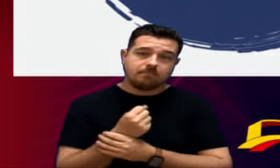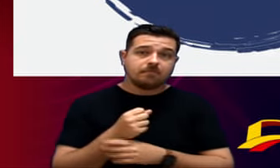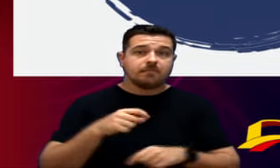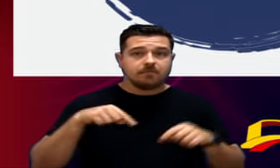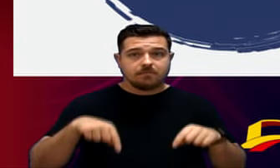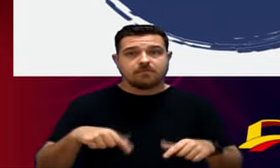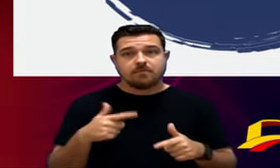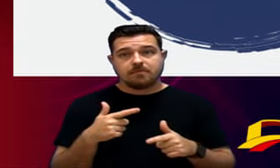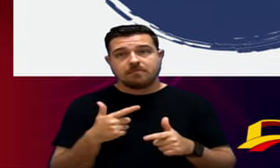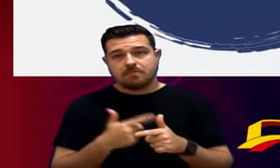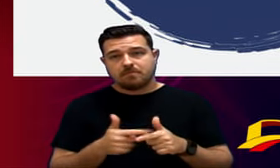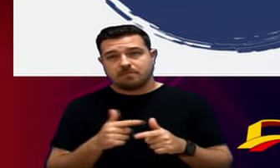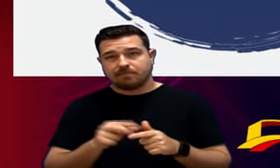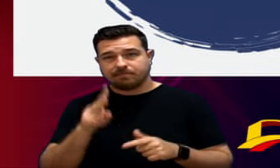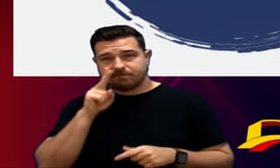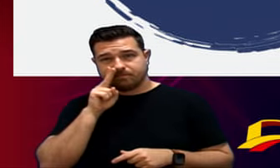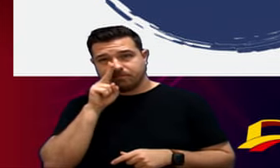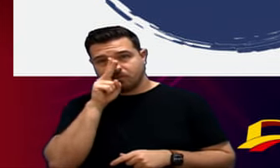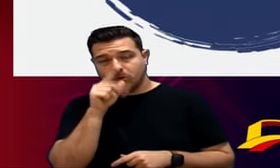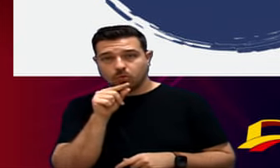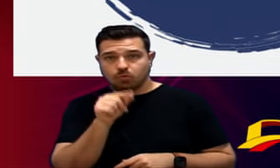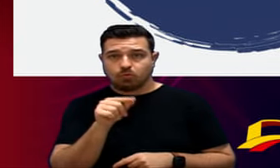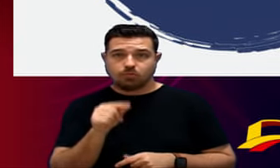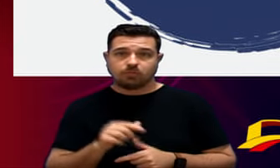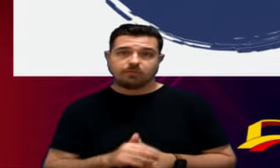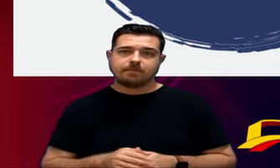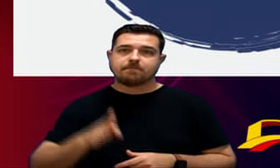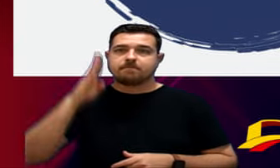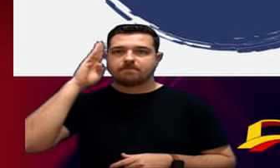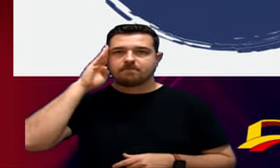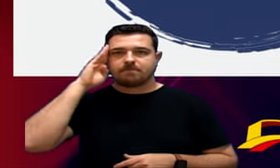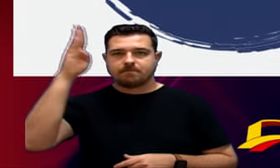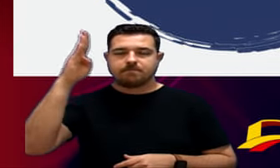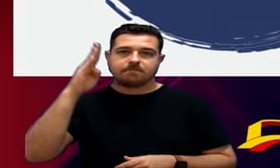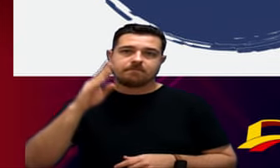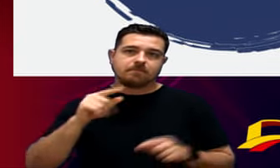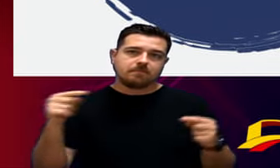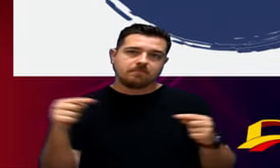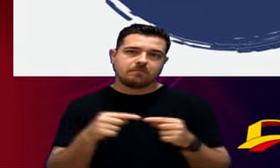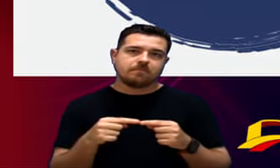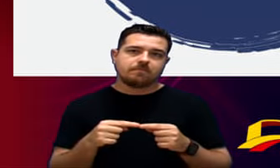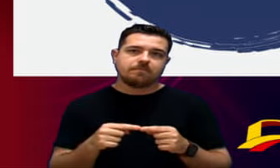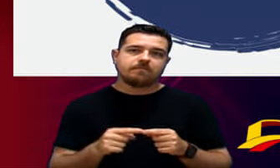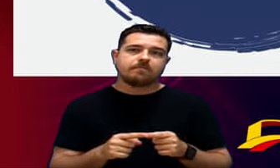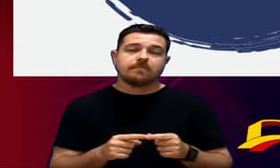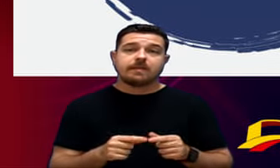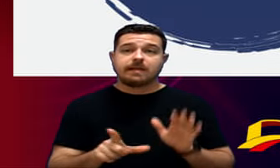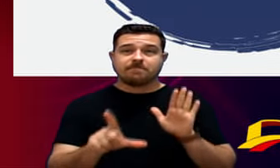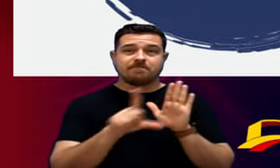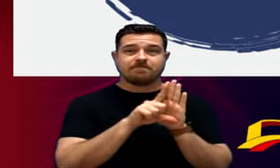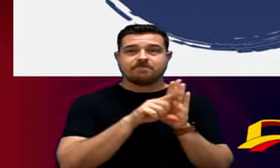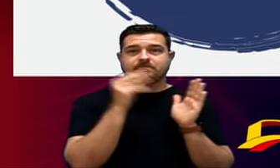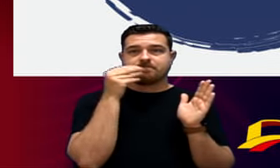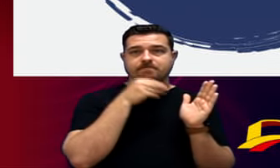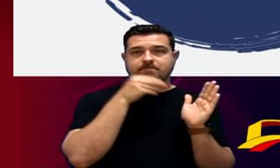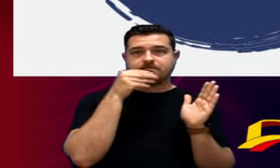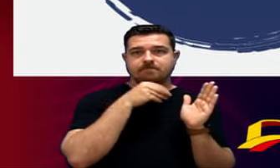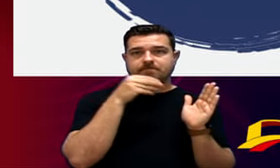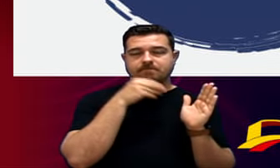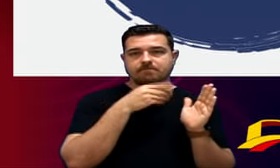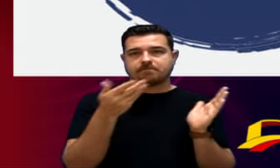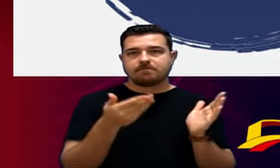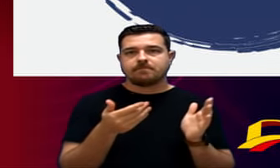problema muito grave hoje eh principalmente no tocante aí da fragilidade de leis né então